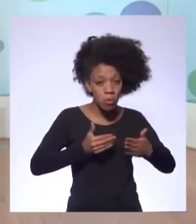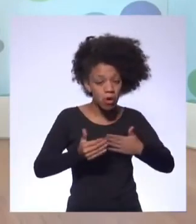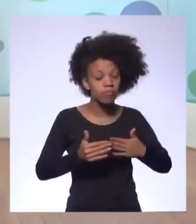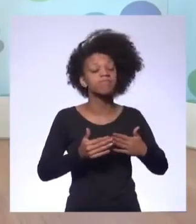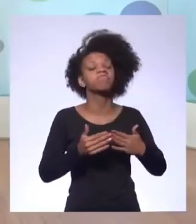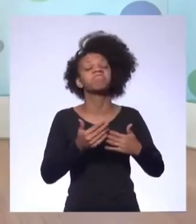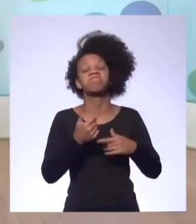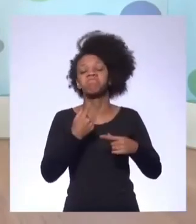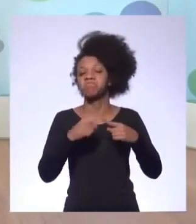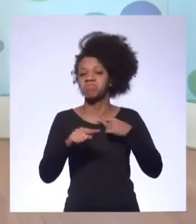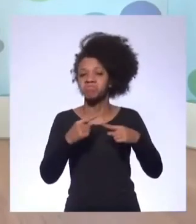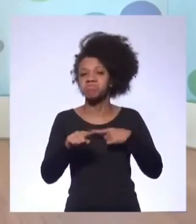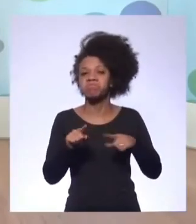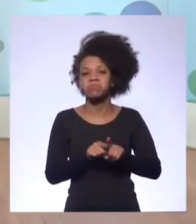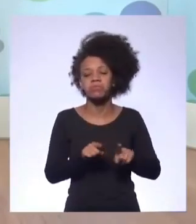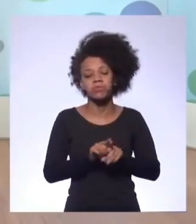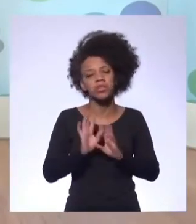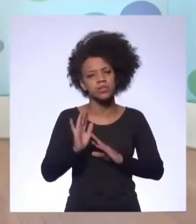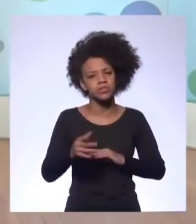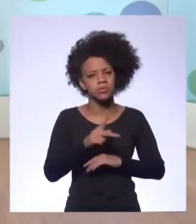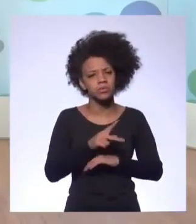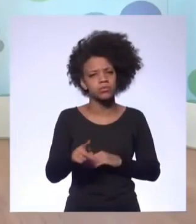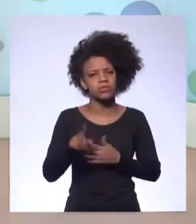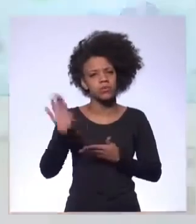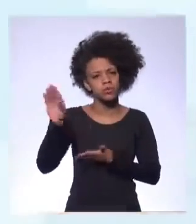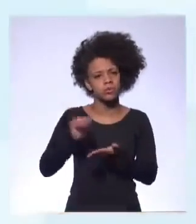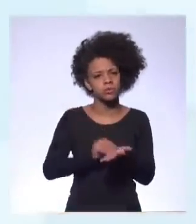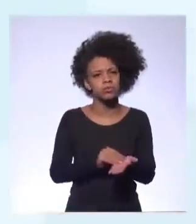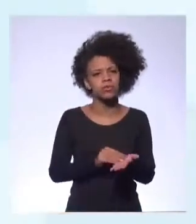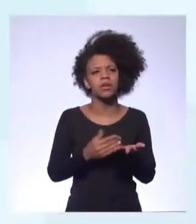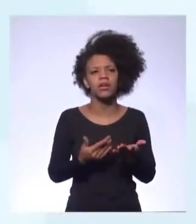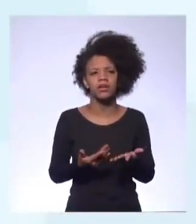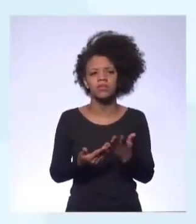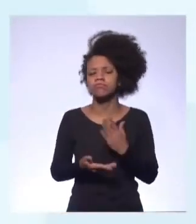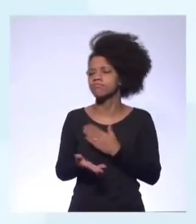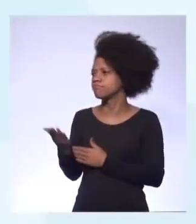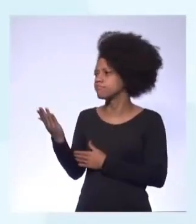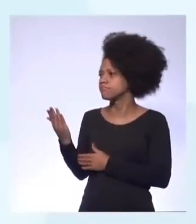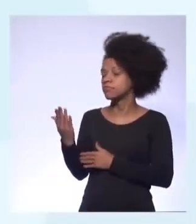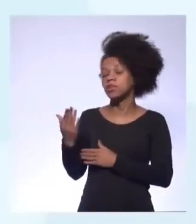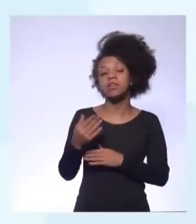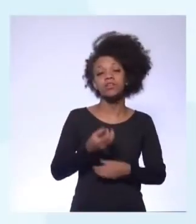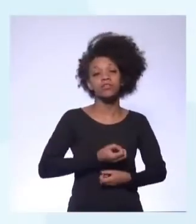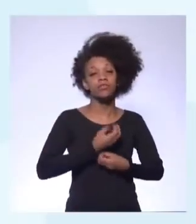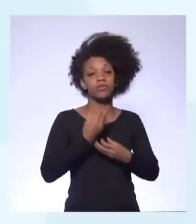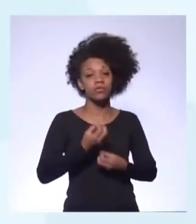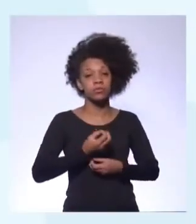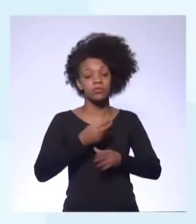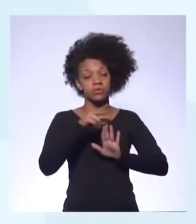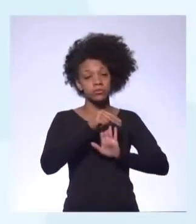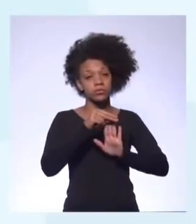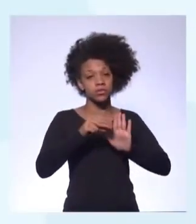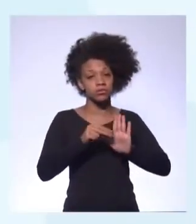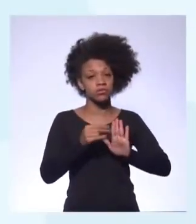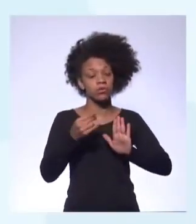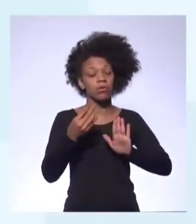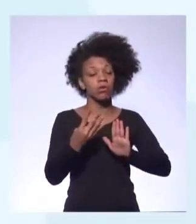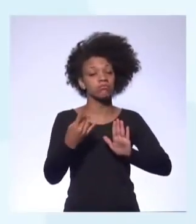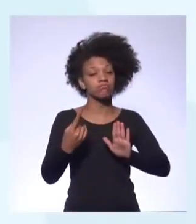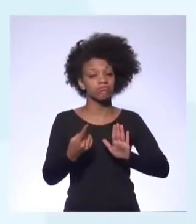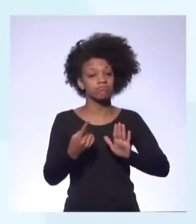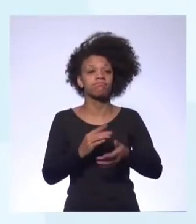eles. Que já que a professora fez um copia e cole, eu coloquei na resposta informações do artigo 41 também, que